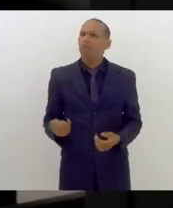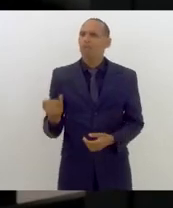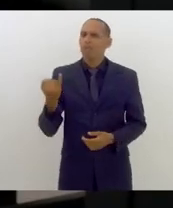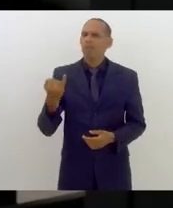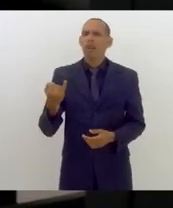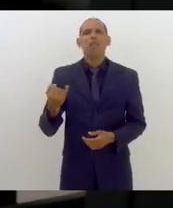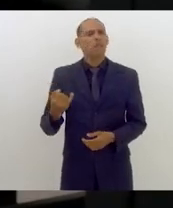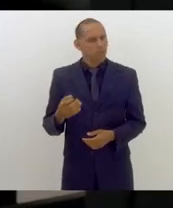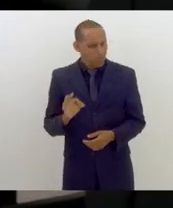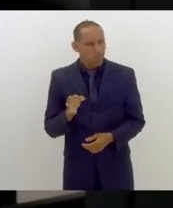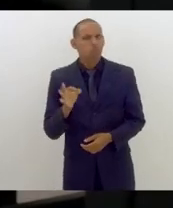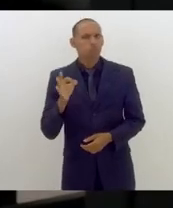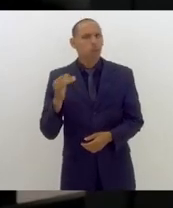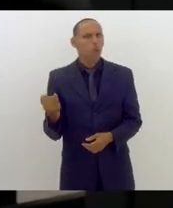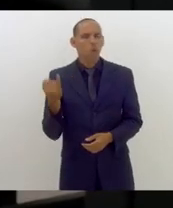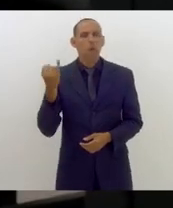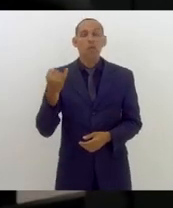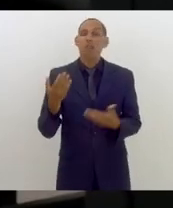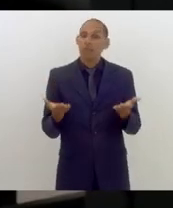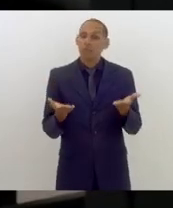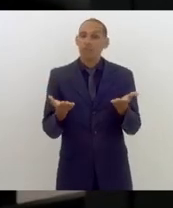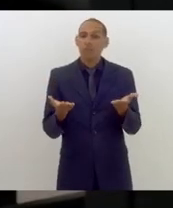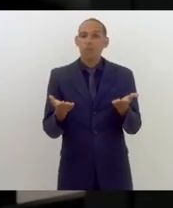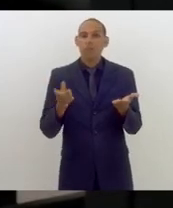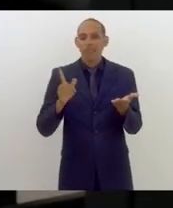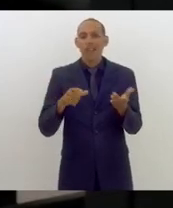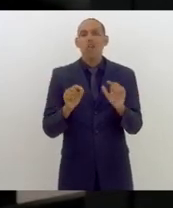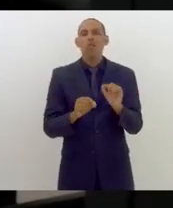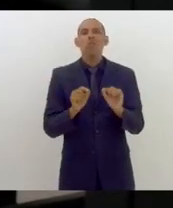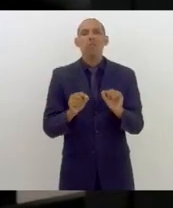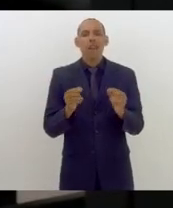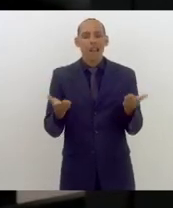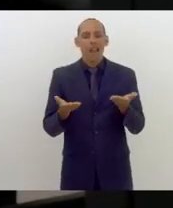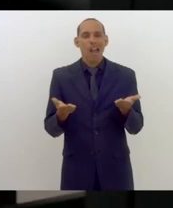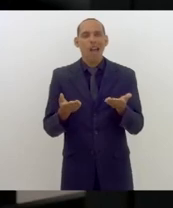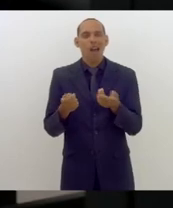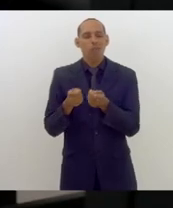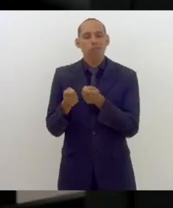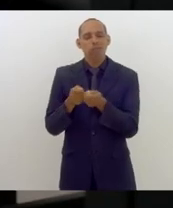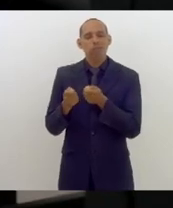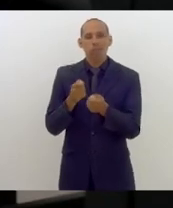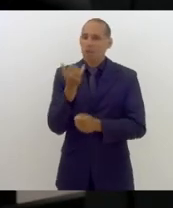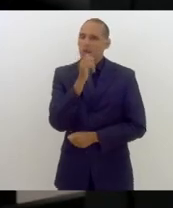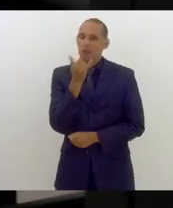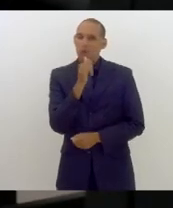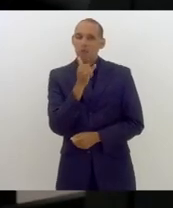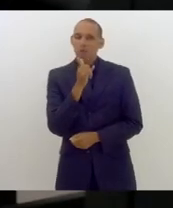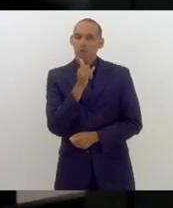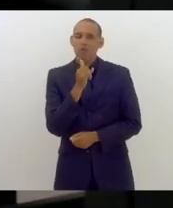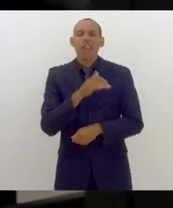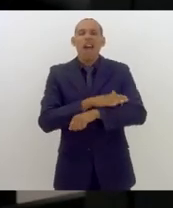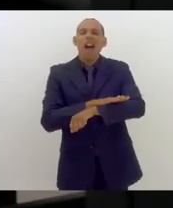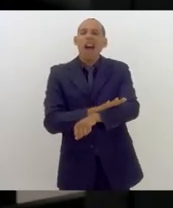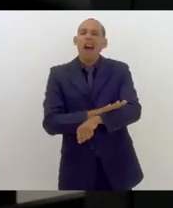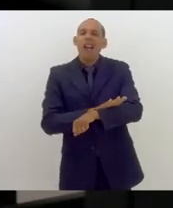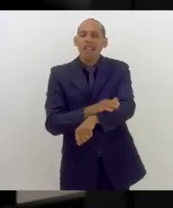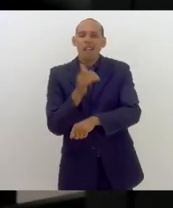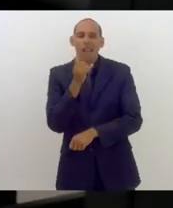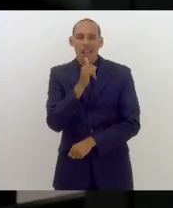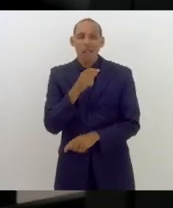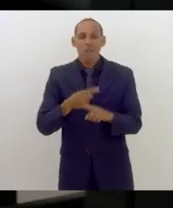né num quadro de racismo energético que a gente vive né essa a população que sempre foi mais